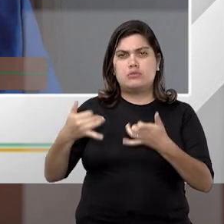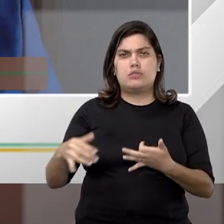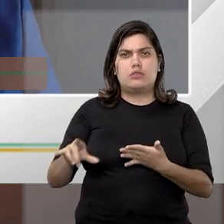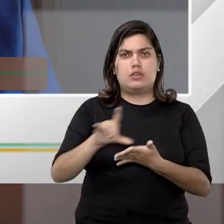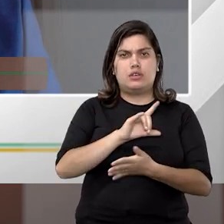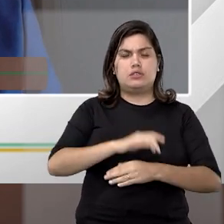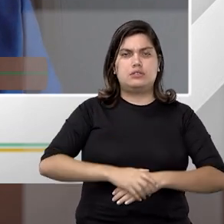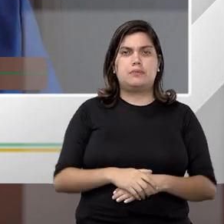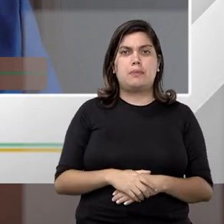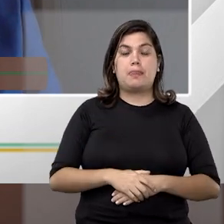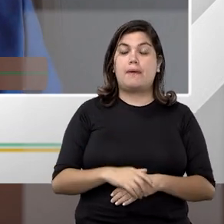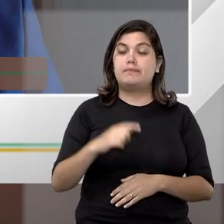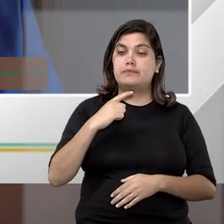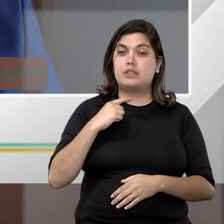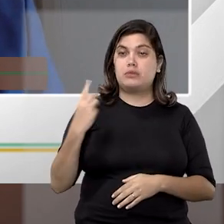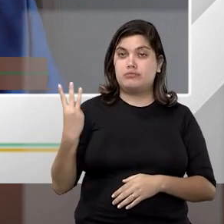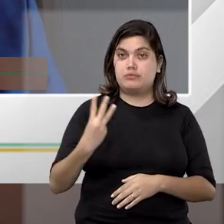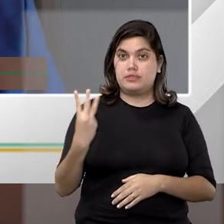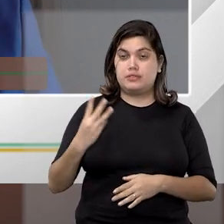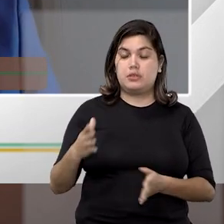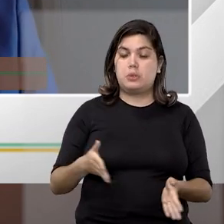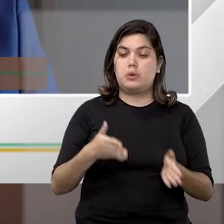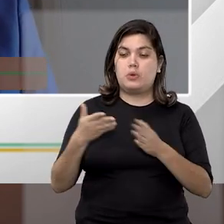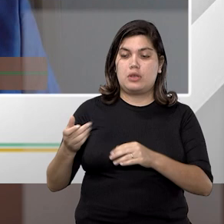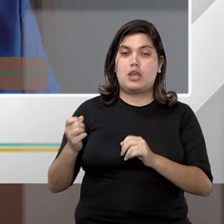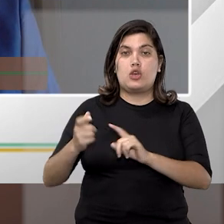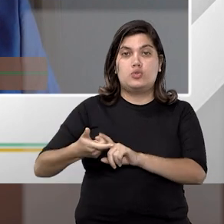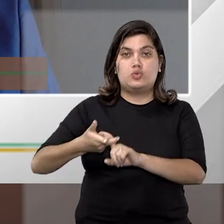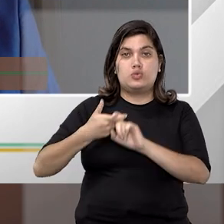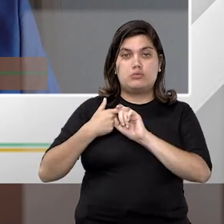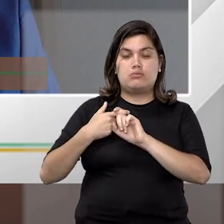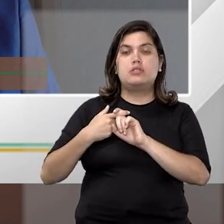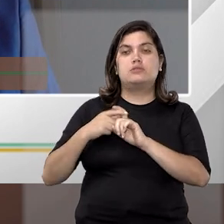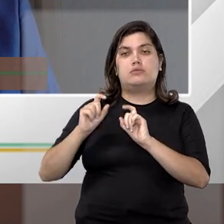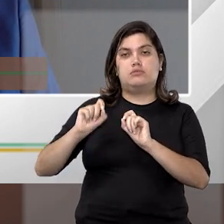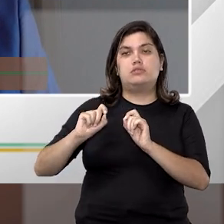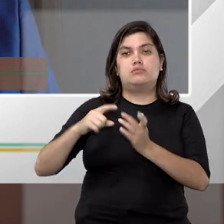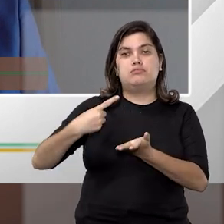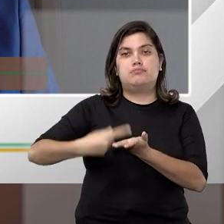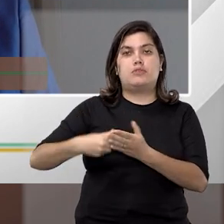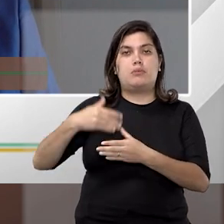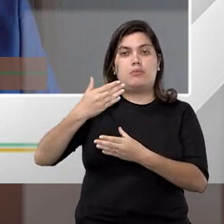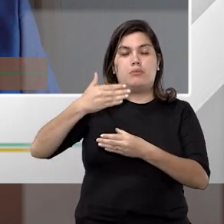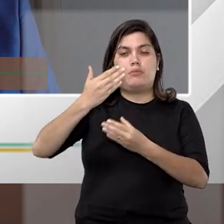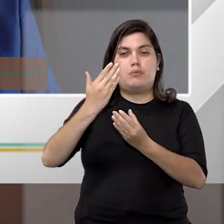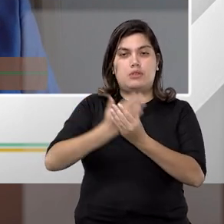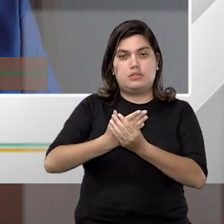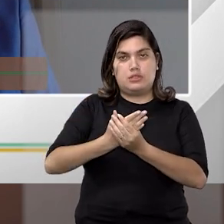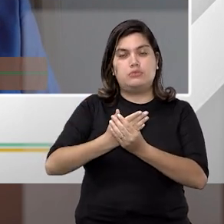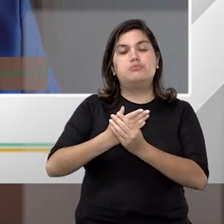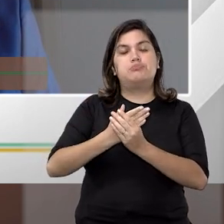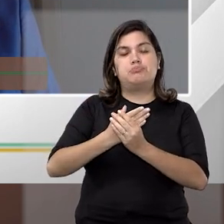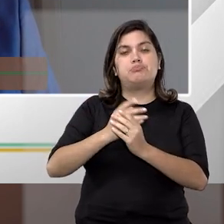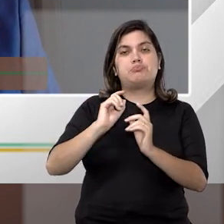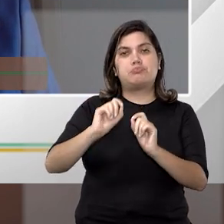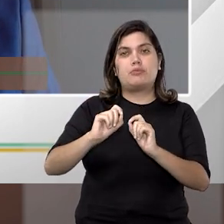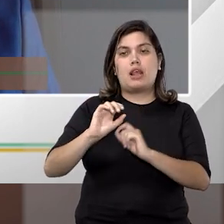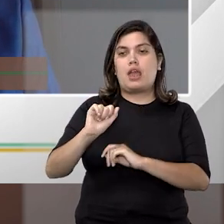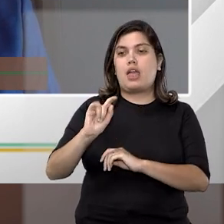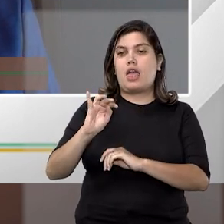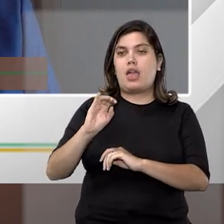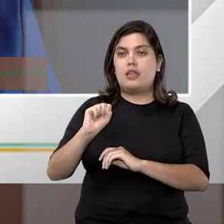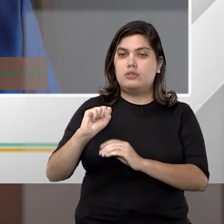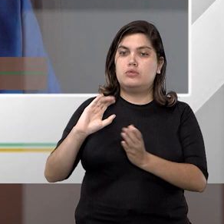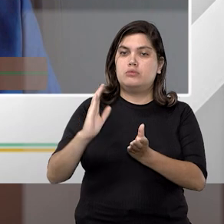Mauro se referiu ainda o terceiro Instituto das penaliza bloquear suspensão condicional do processo por meio da